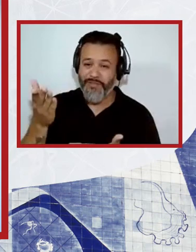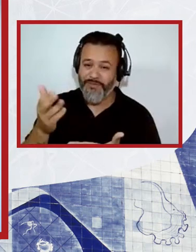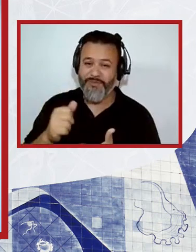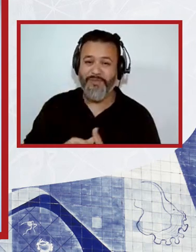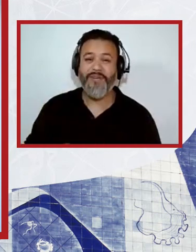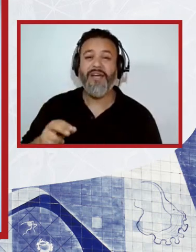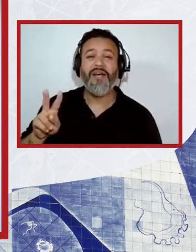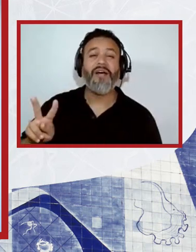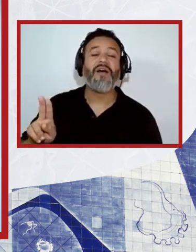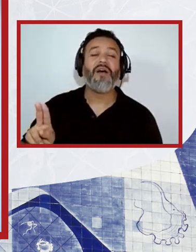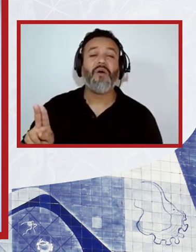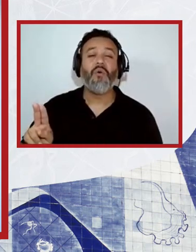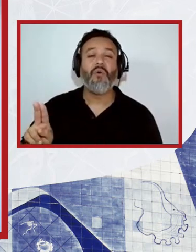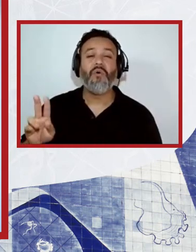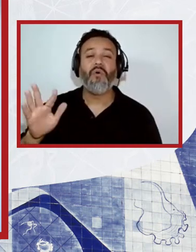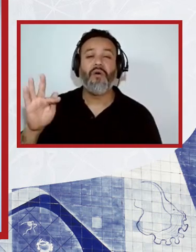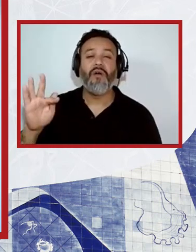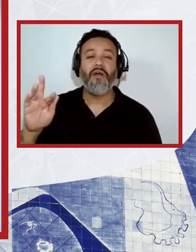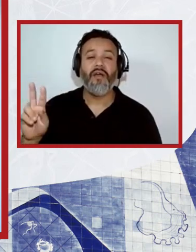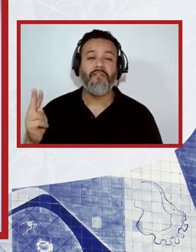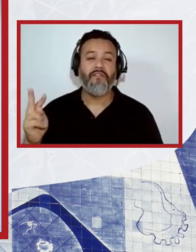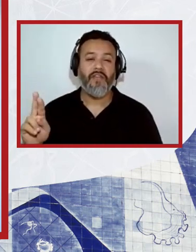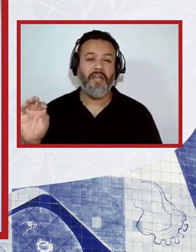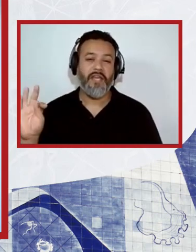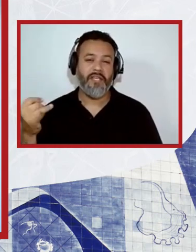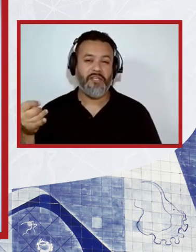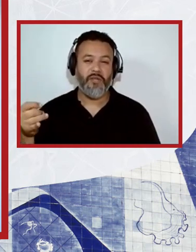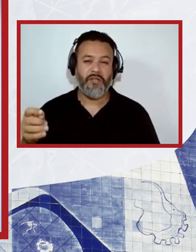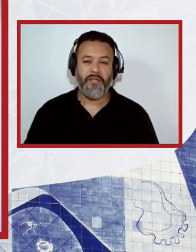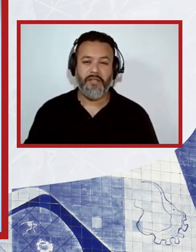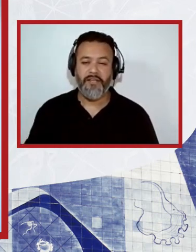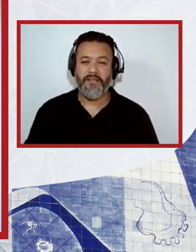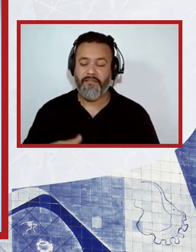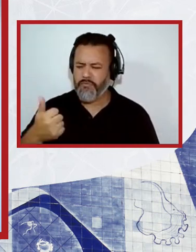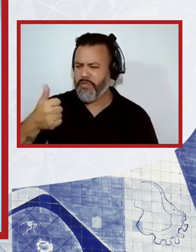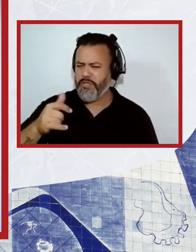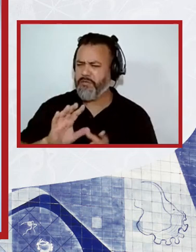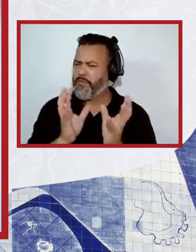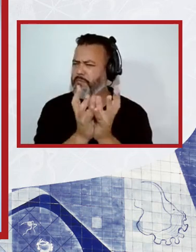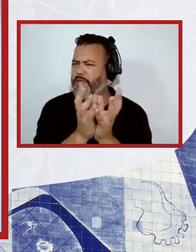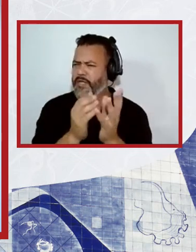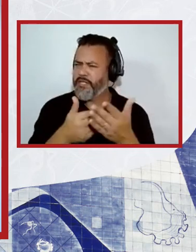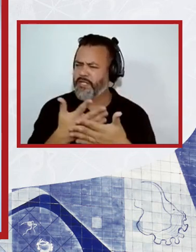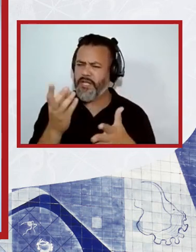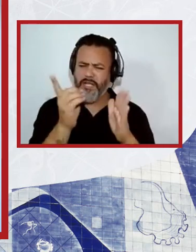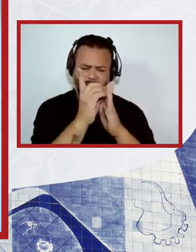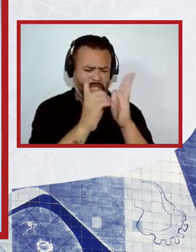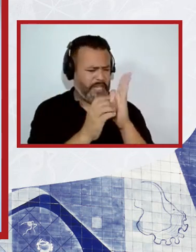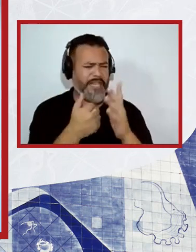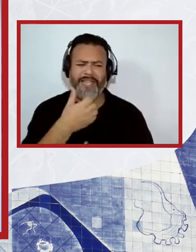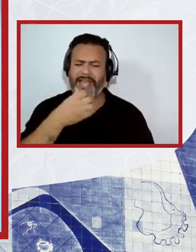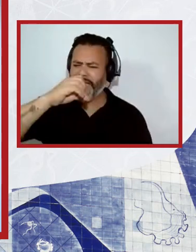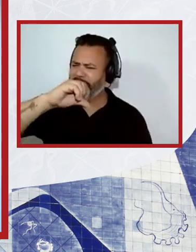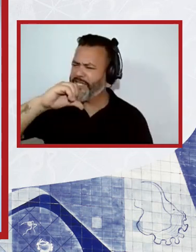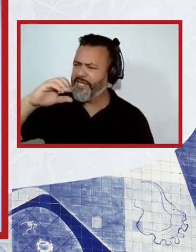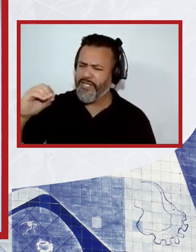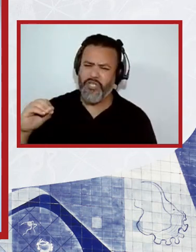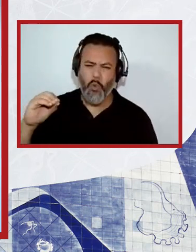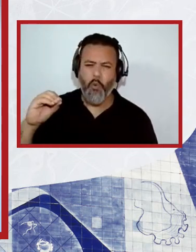foi da primeira turma, mas das primeiras turmas na década de 90, né.